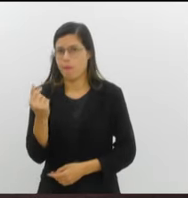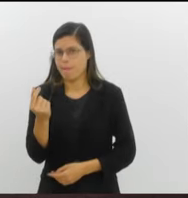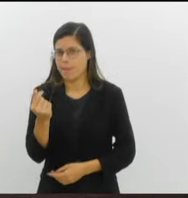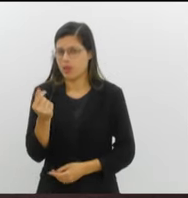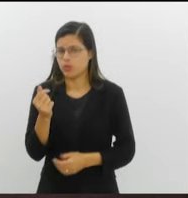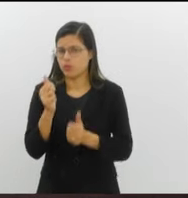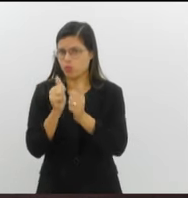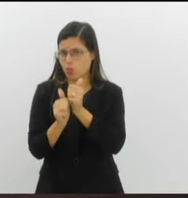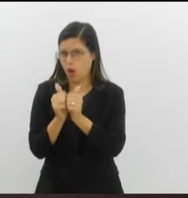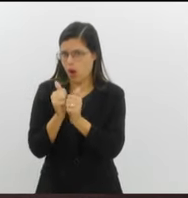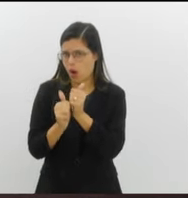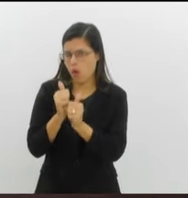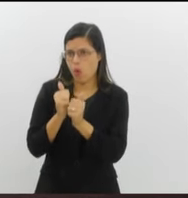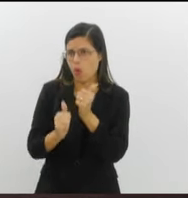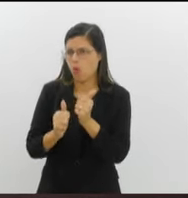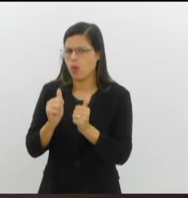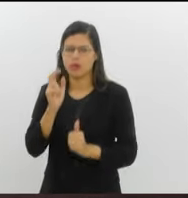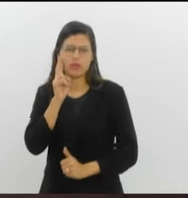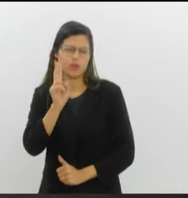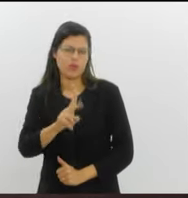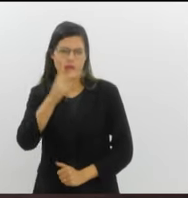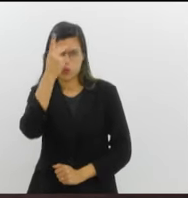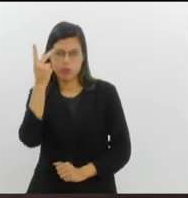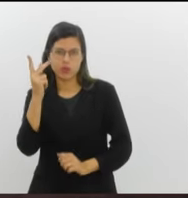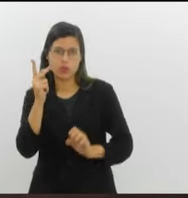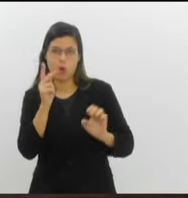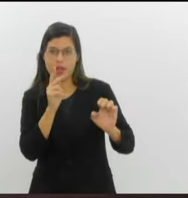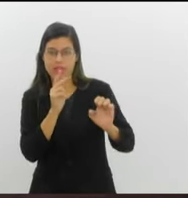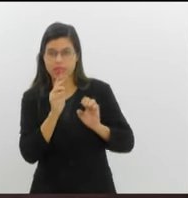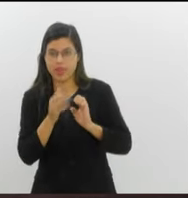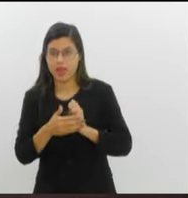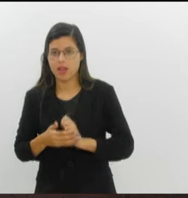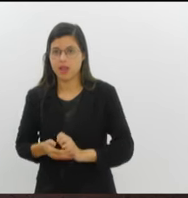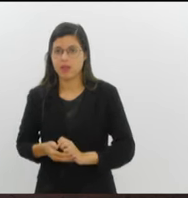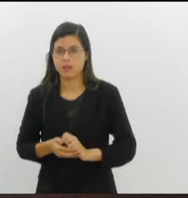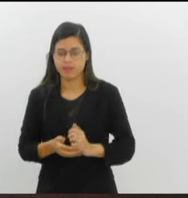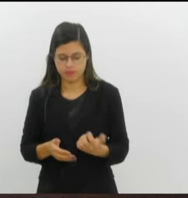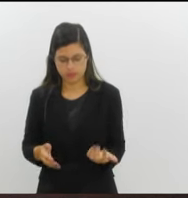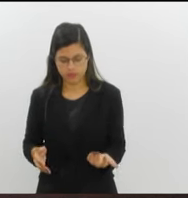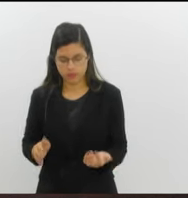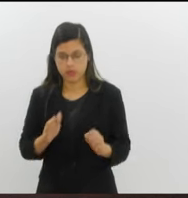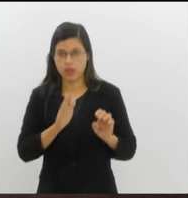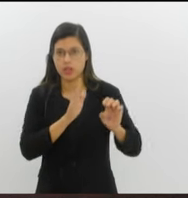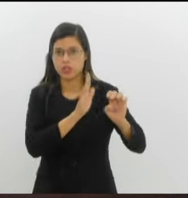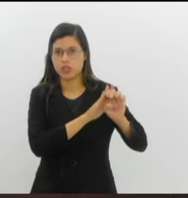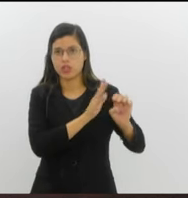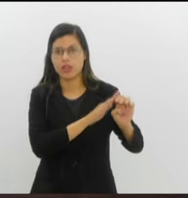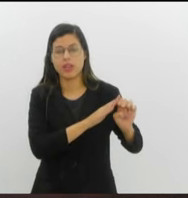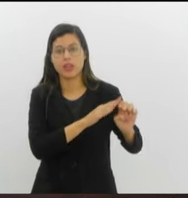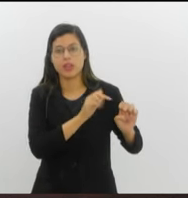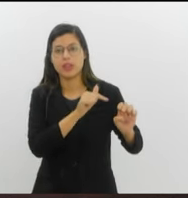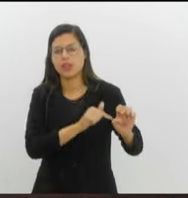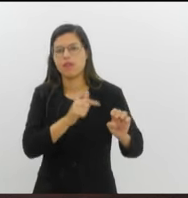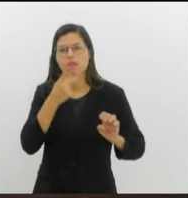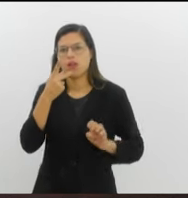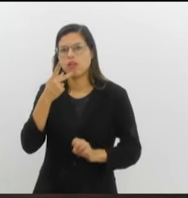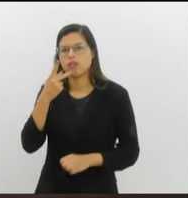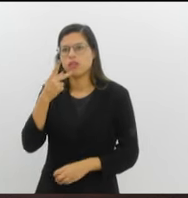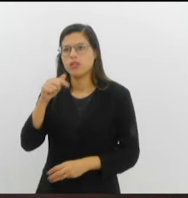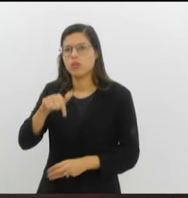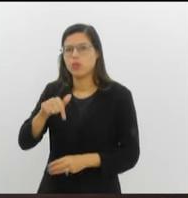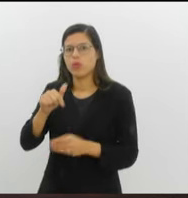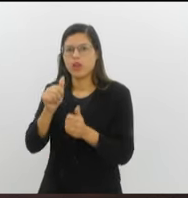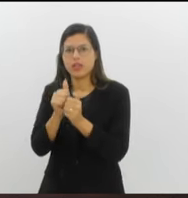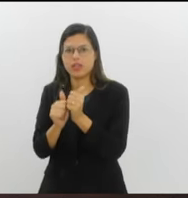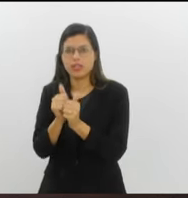da esquerda aqui levantar que o arroz importado da China se desenvolve com 2 agrotóxicos que no Brasil não